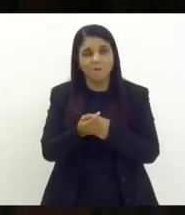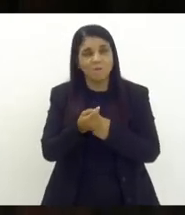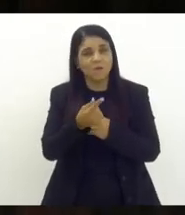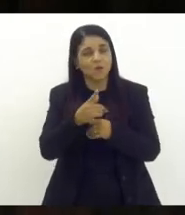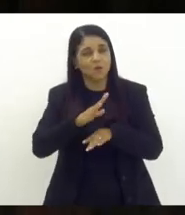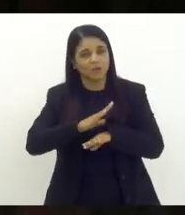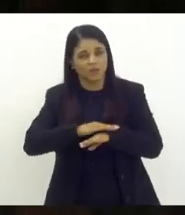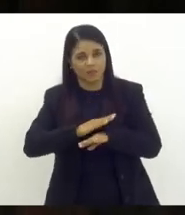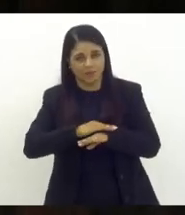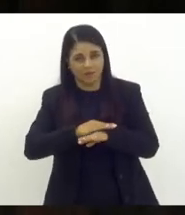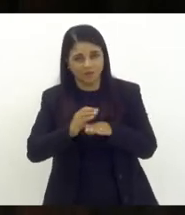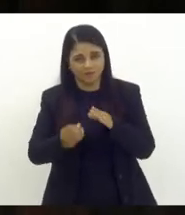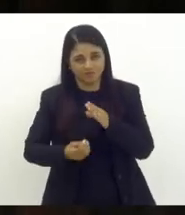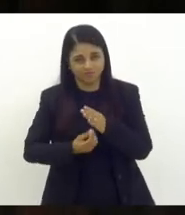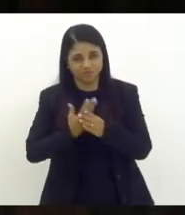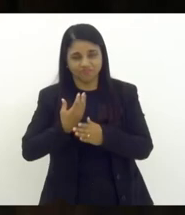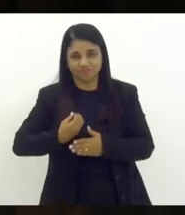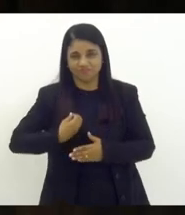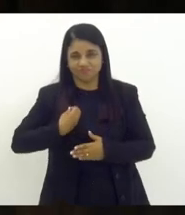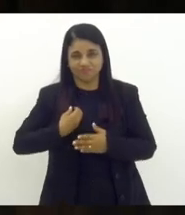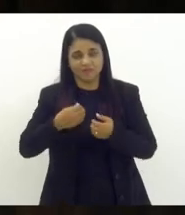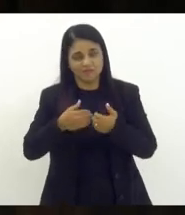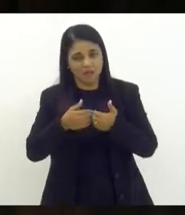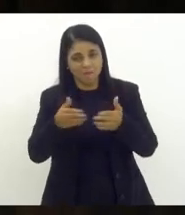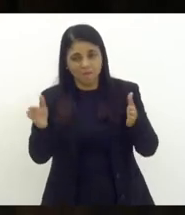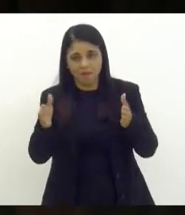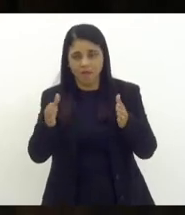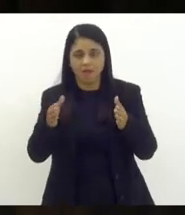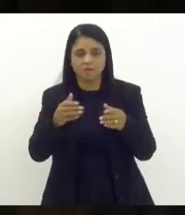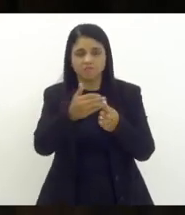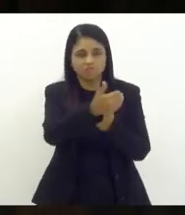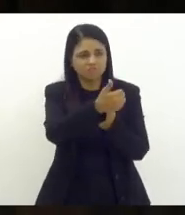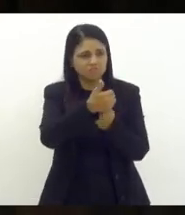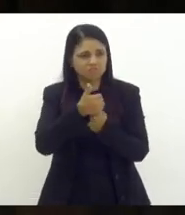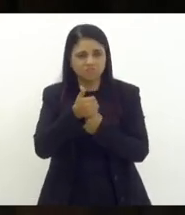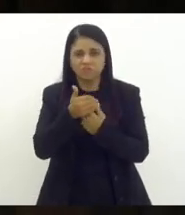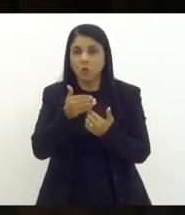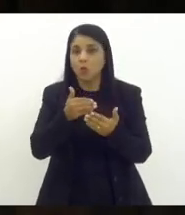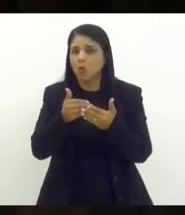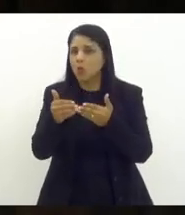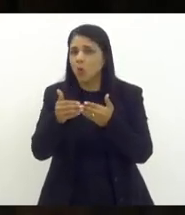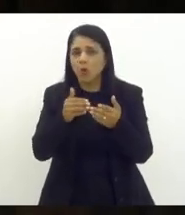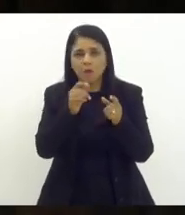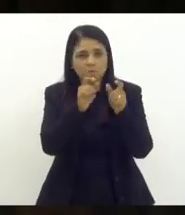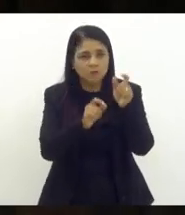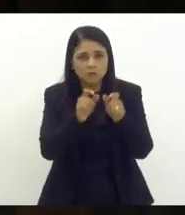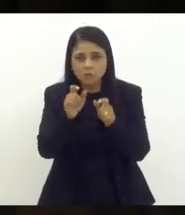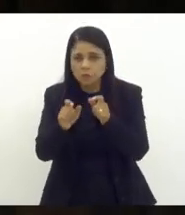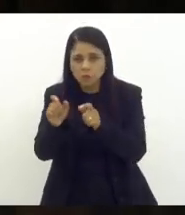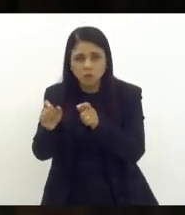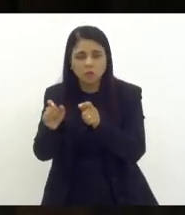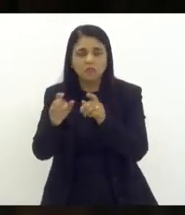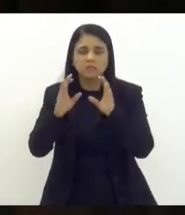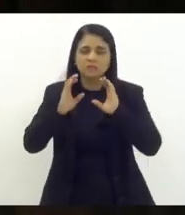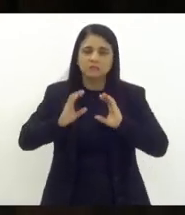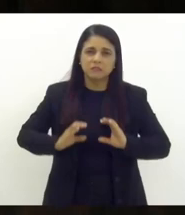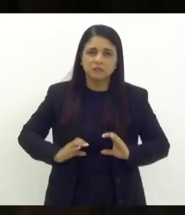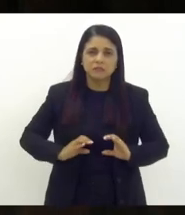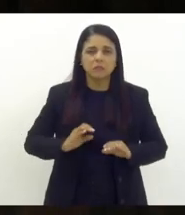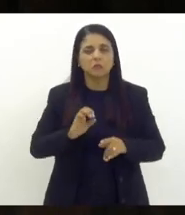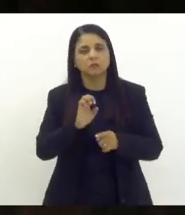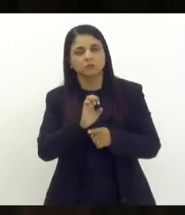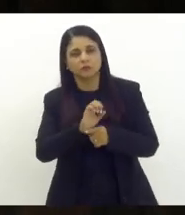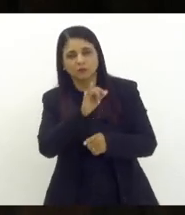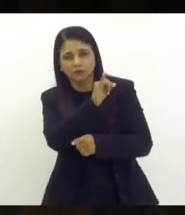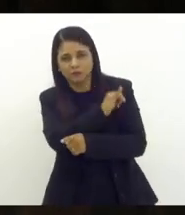mas ela sempre estará aberta para acolher quem for seja você cidadão Fluminense seja você que